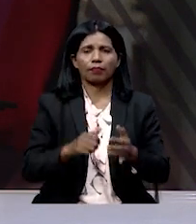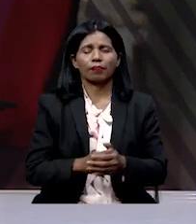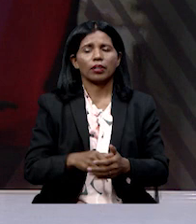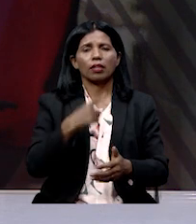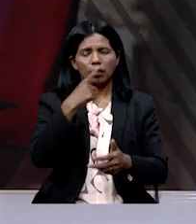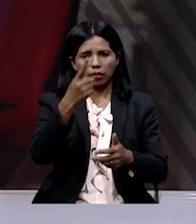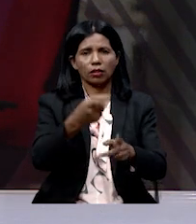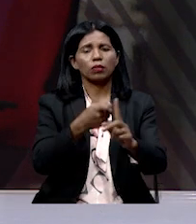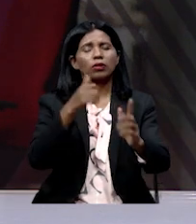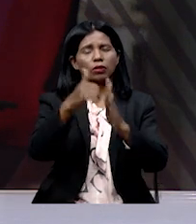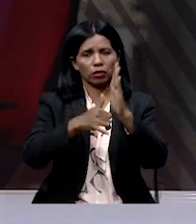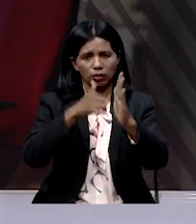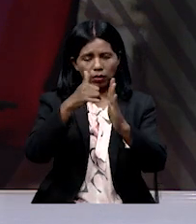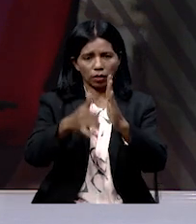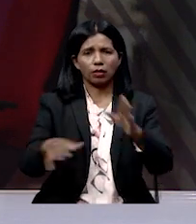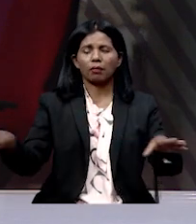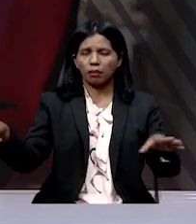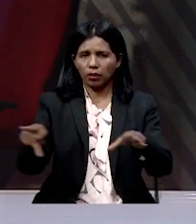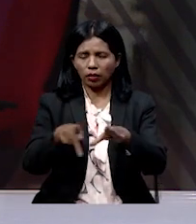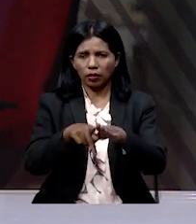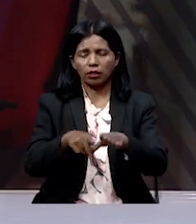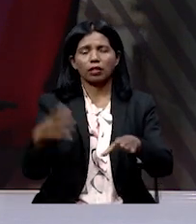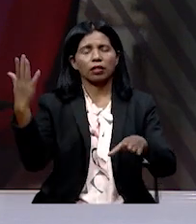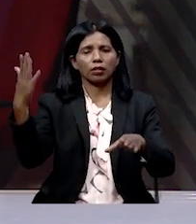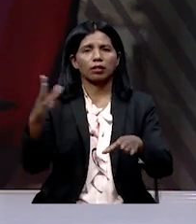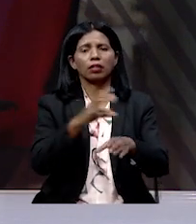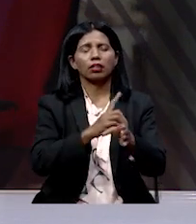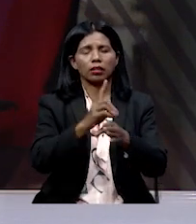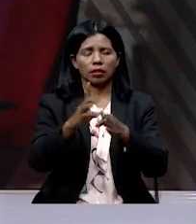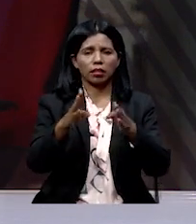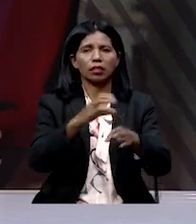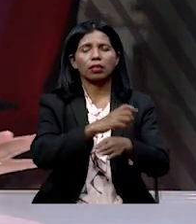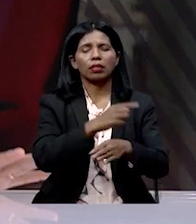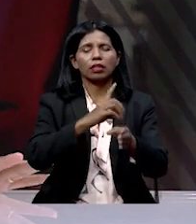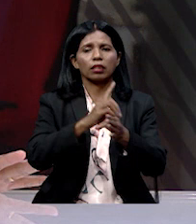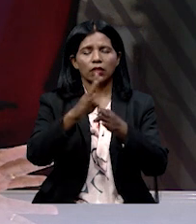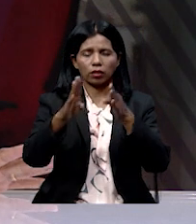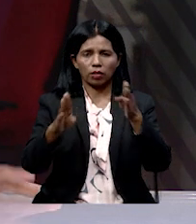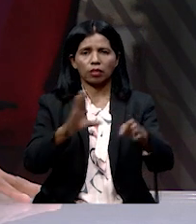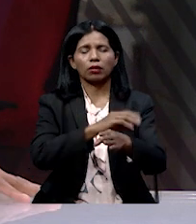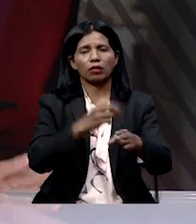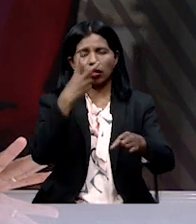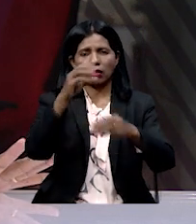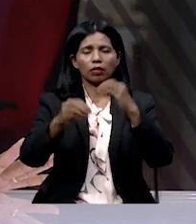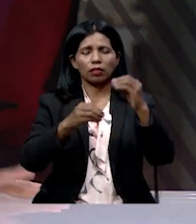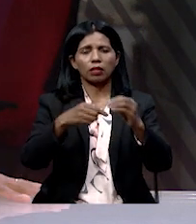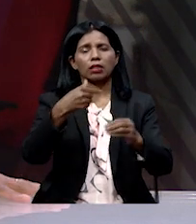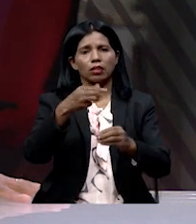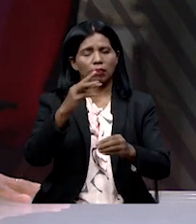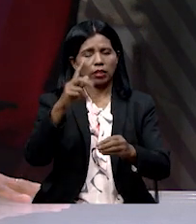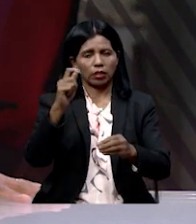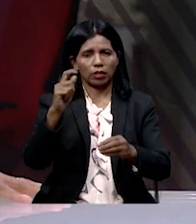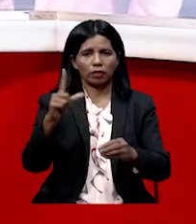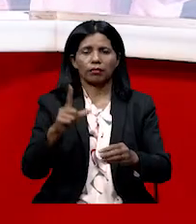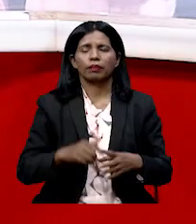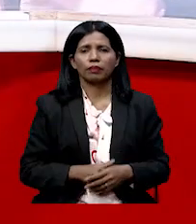apreciação russo YouTube, né? Marca a presença e a estúdio 1 GMTV, diretor de relação externa no controle qualidade GMTV, Franz